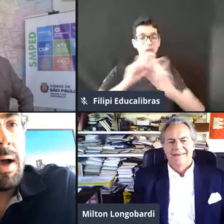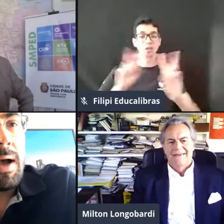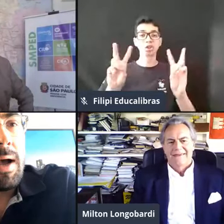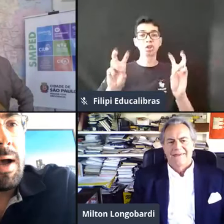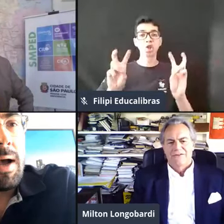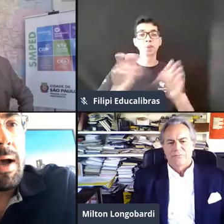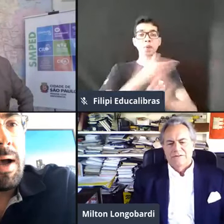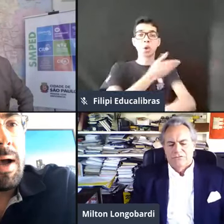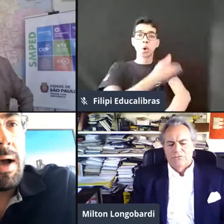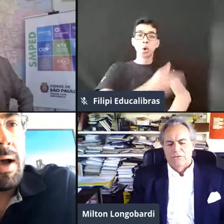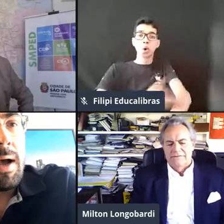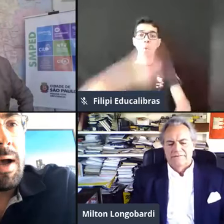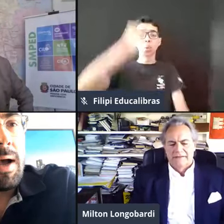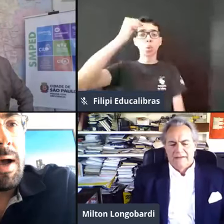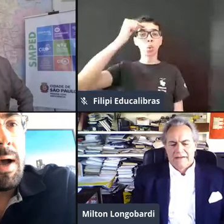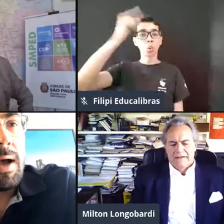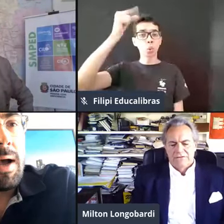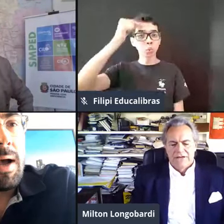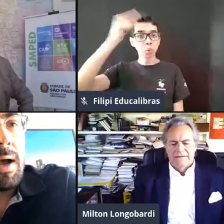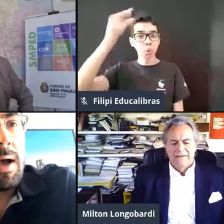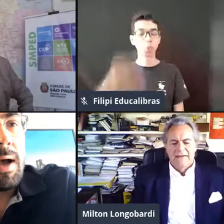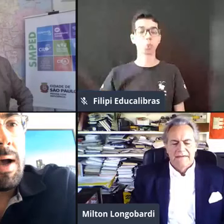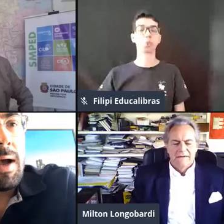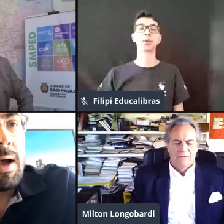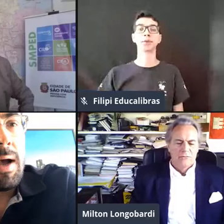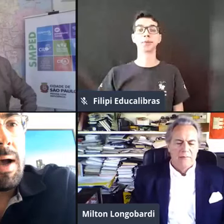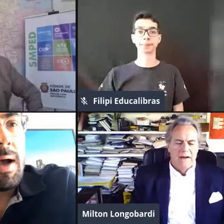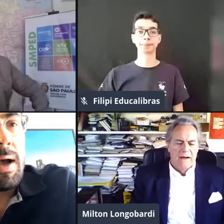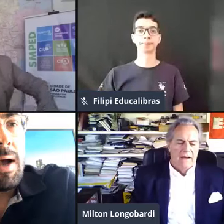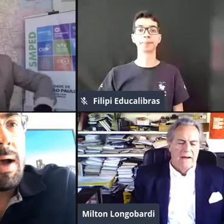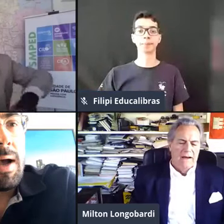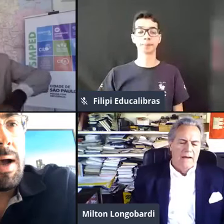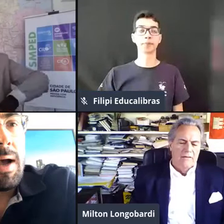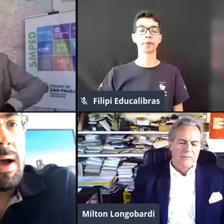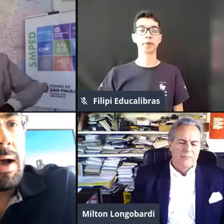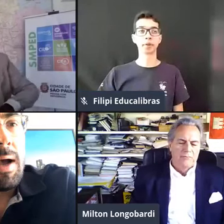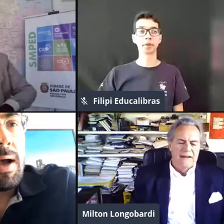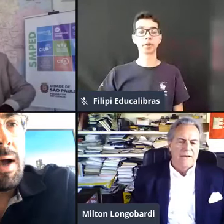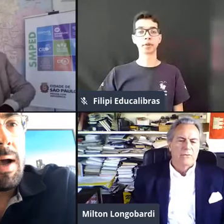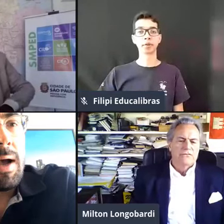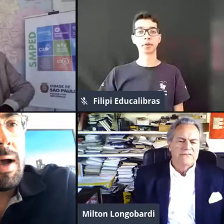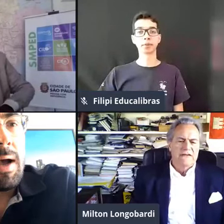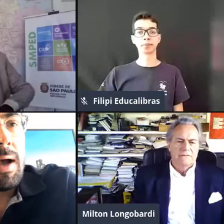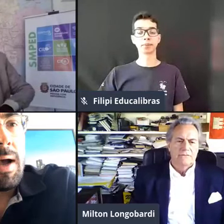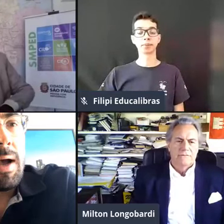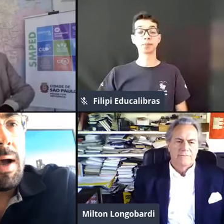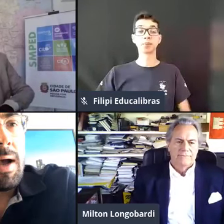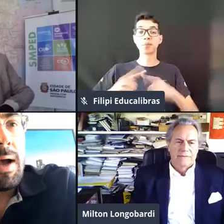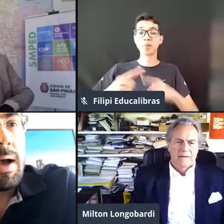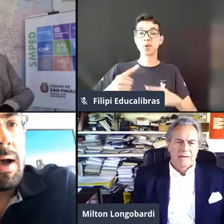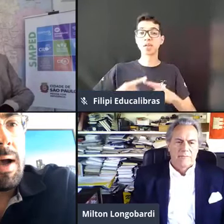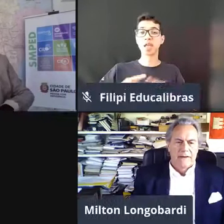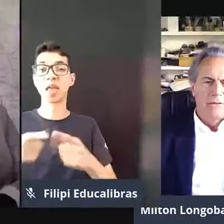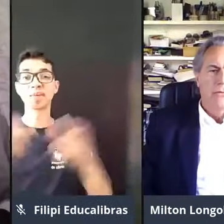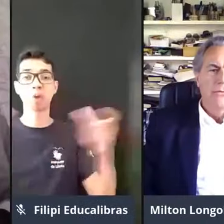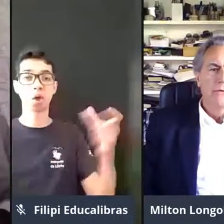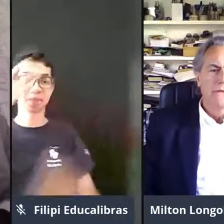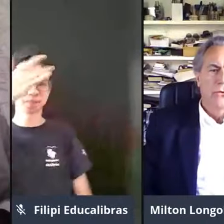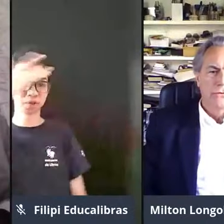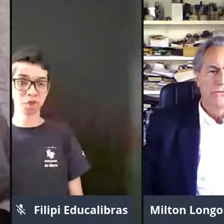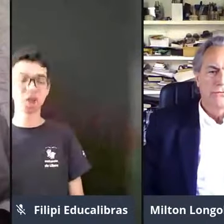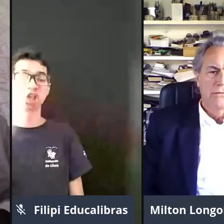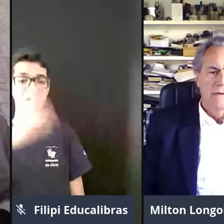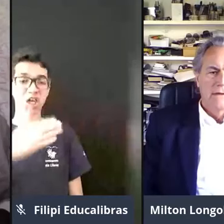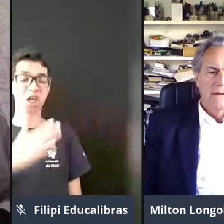culturais, que as pessoas já têm um preconceito para com